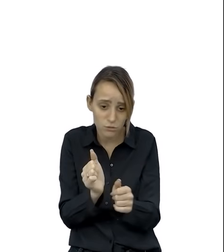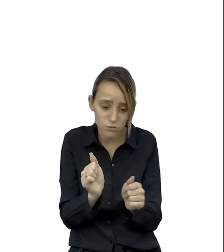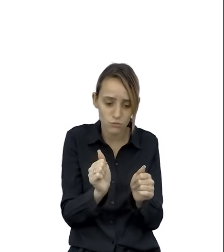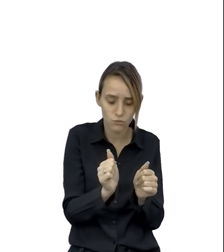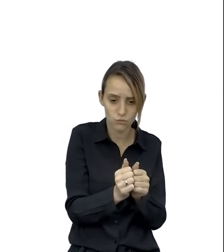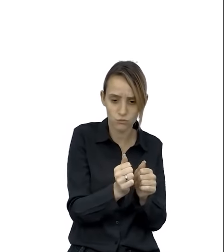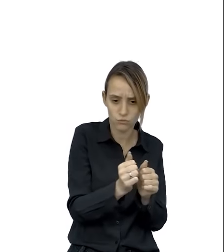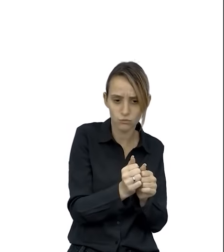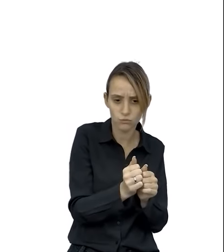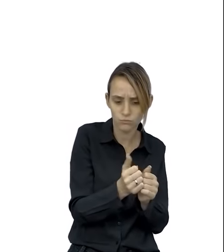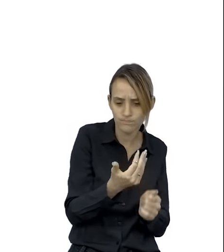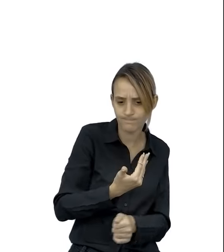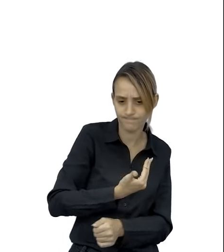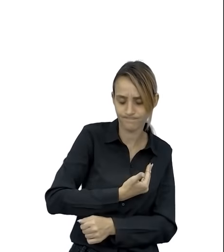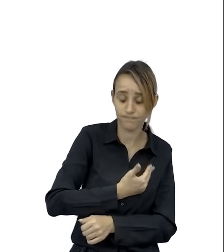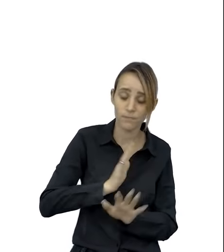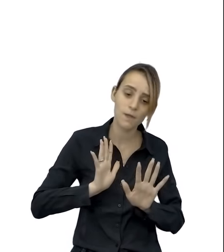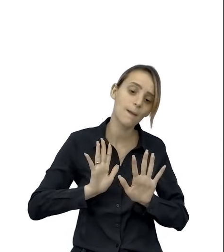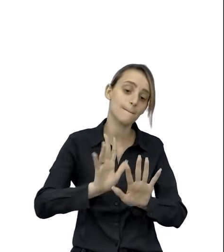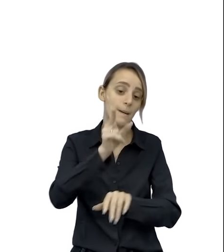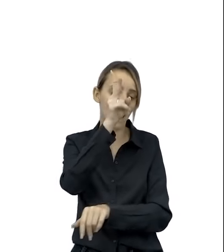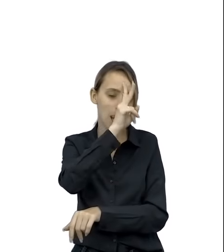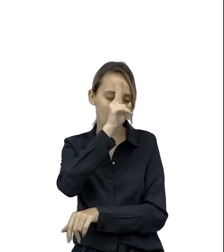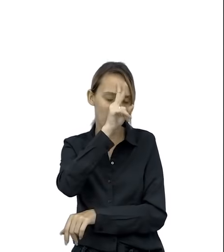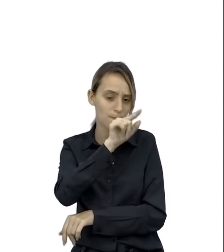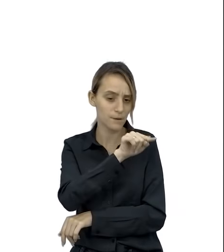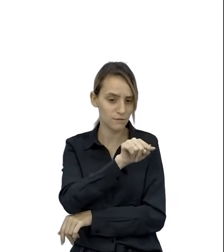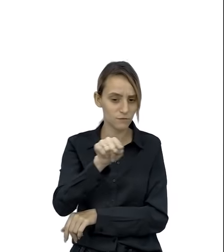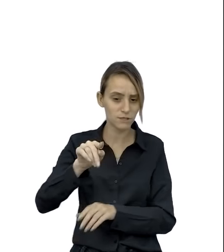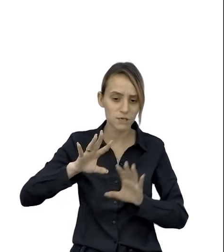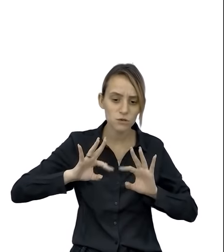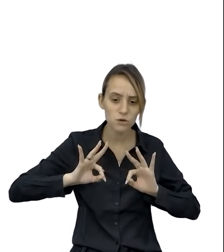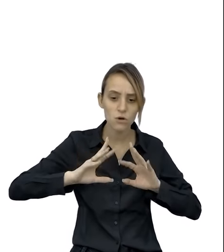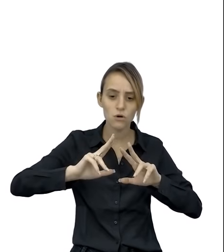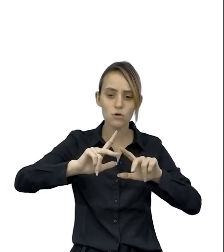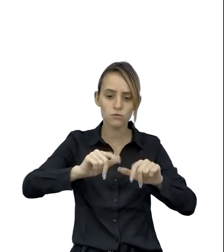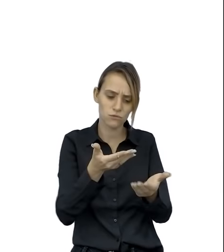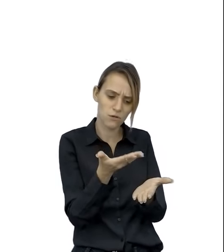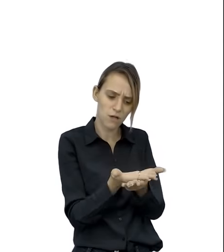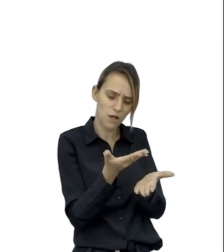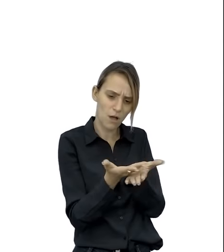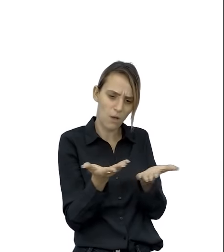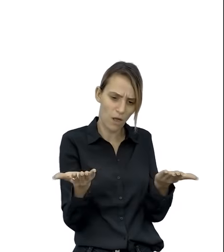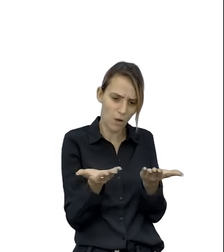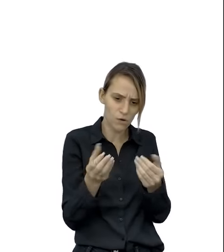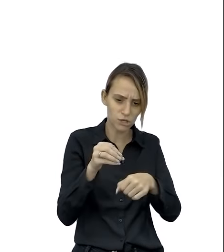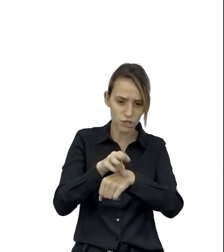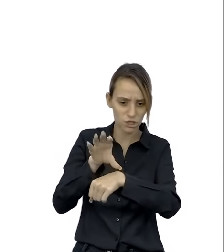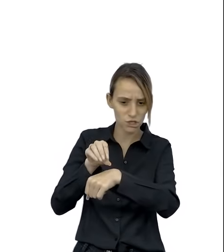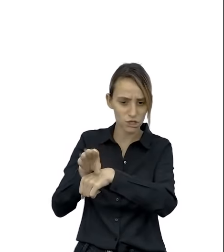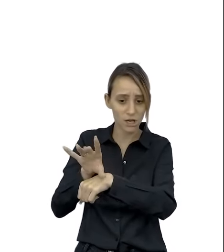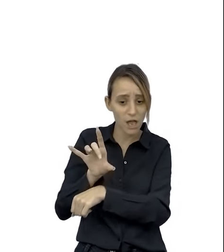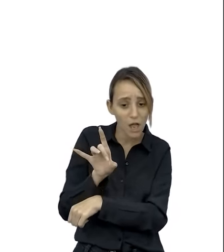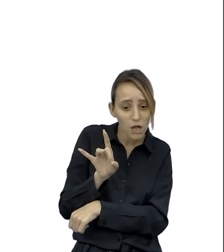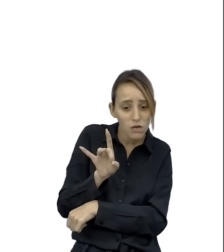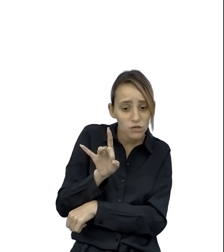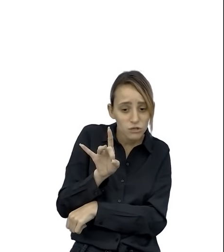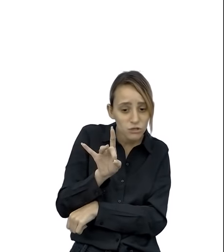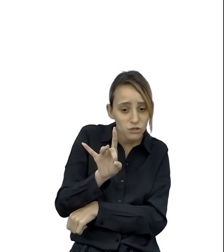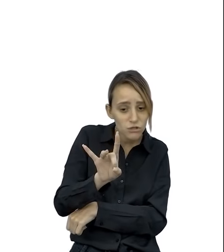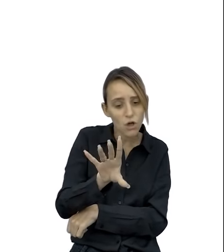pares. Lembrando que todos os conceitos trazidos hoje, eles não valem só para a sequência